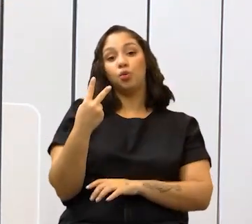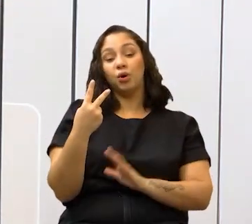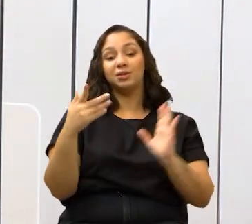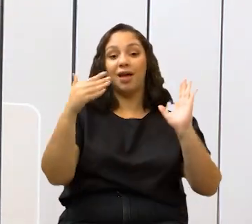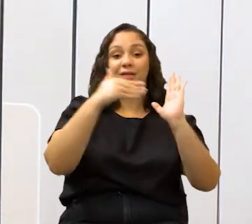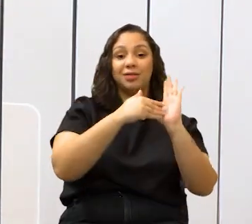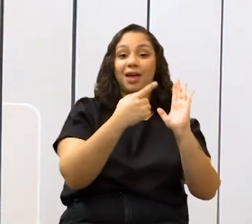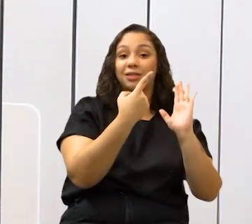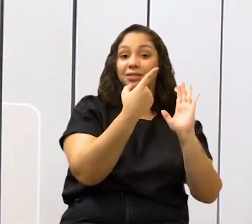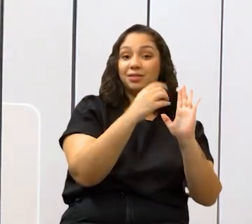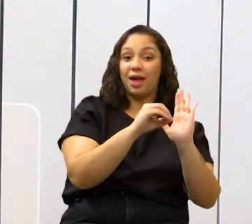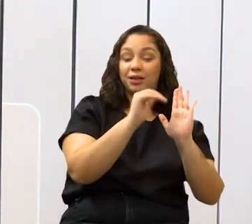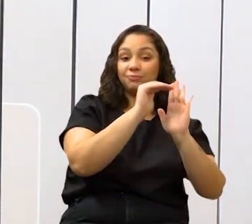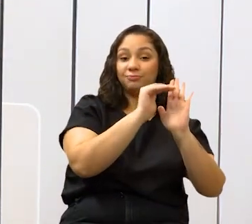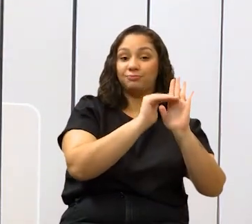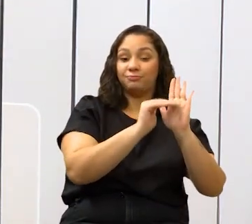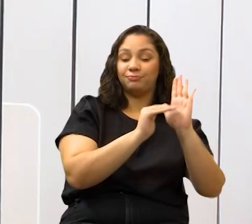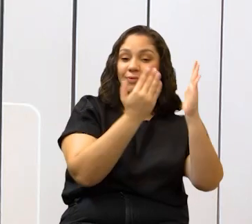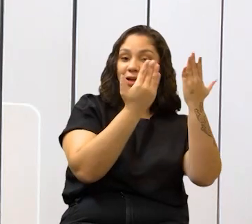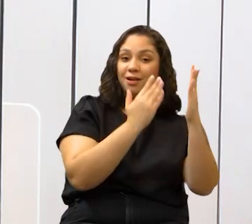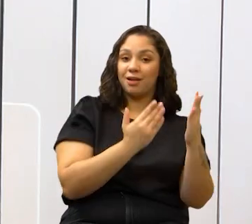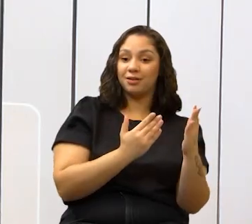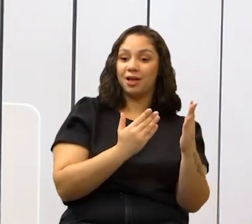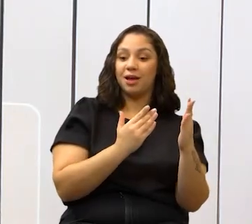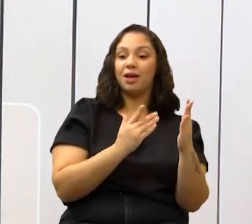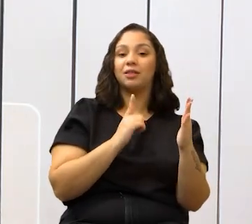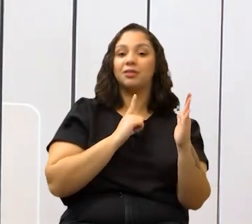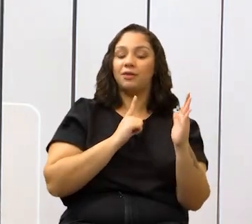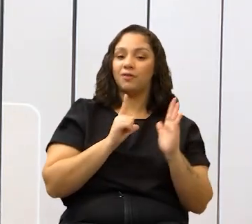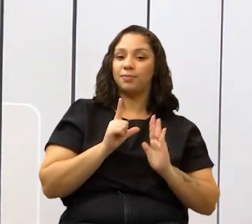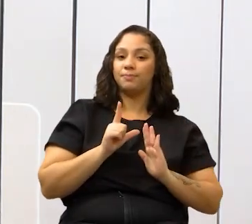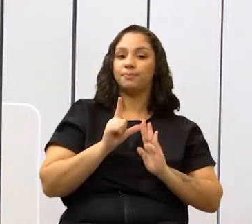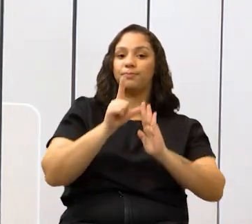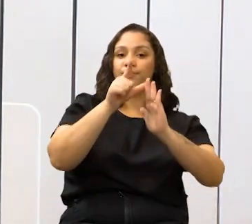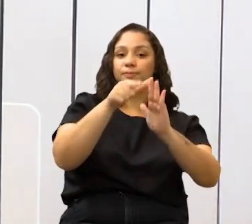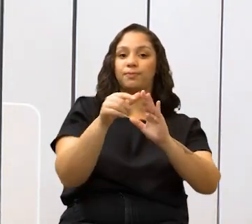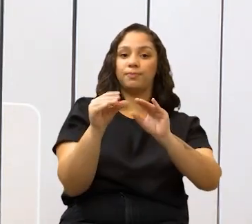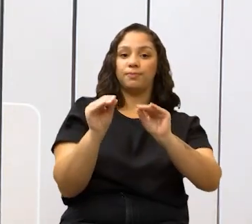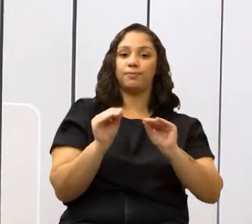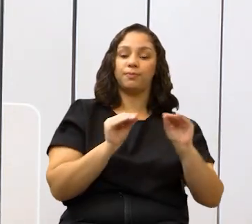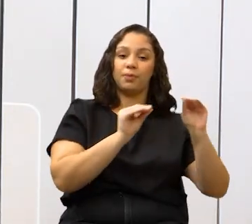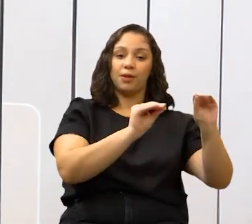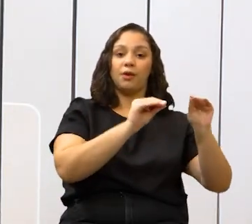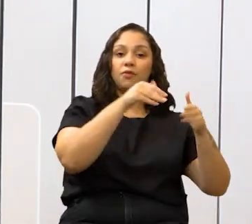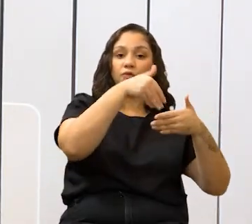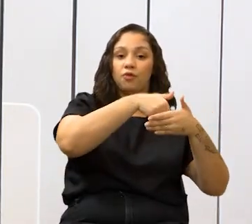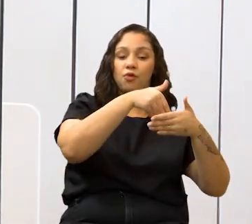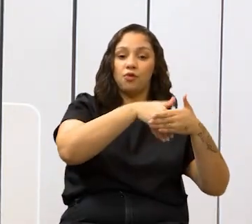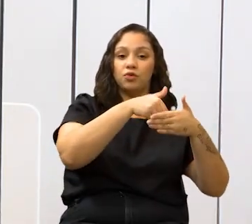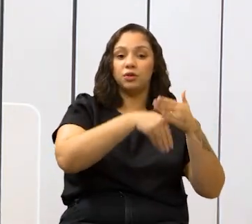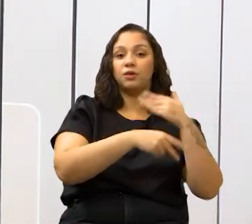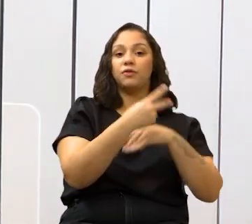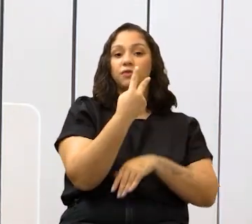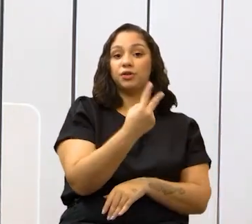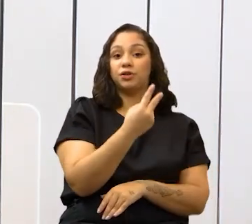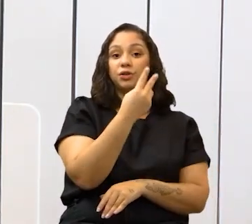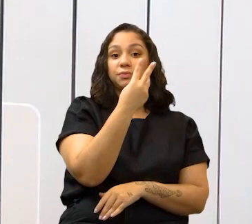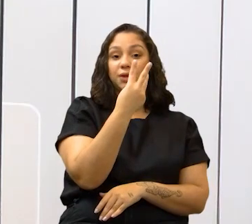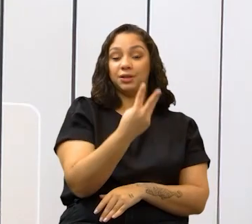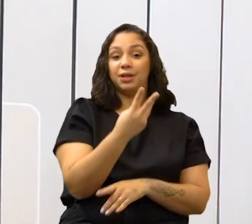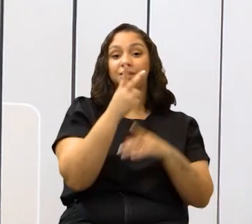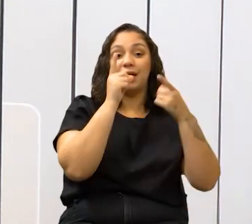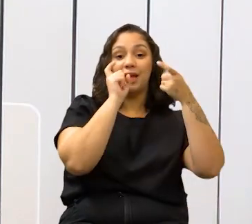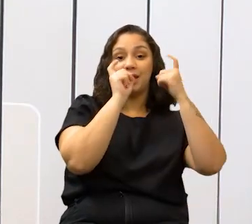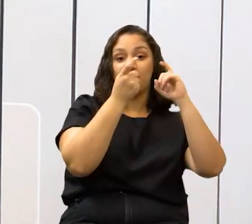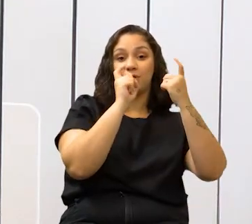a 10 previstos para análise foram automaticamente transferidos para votação na 23ª